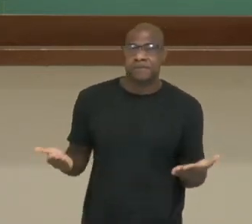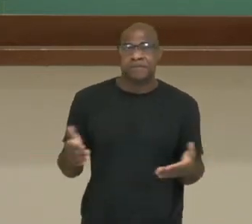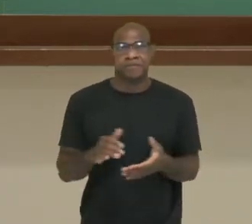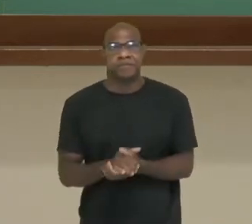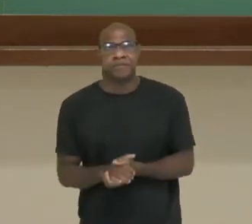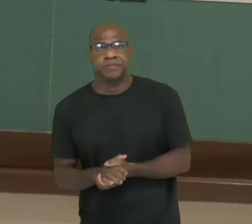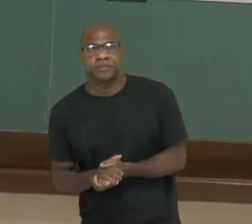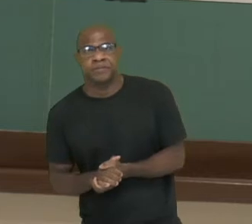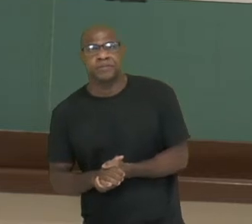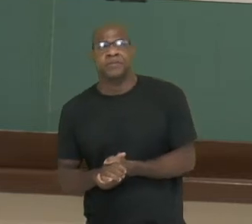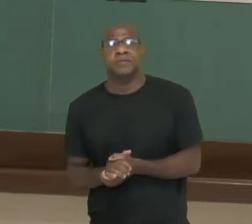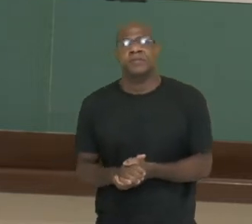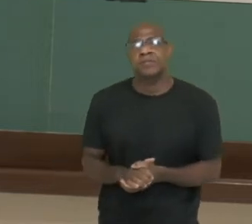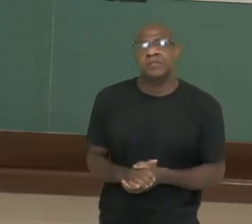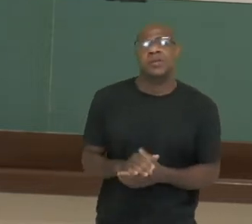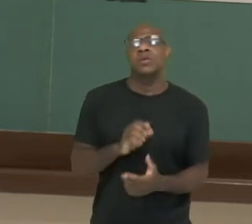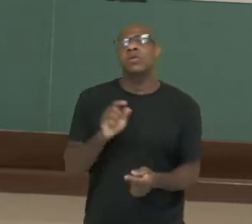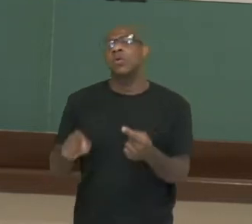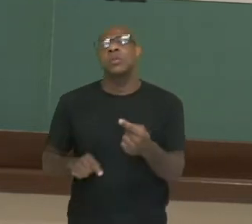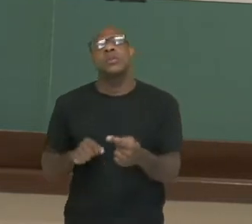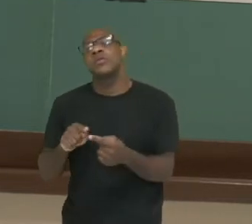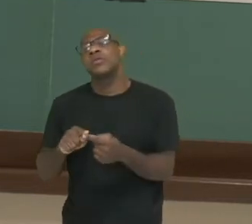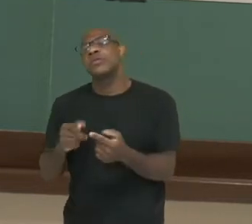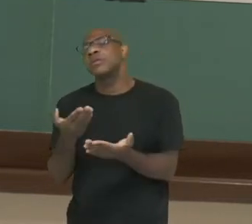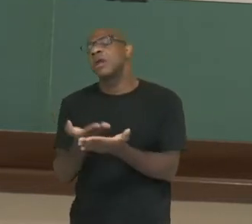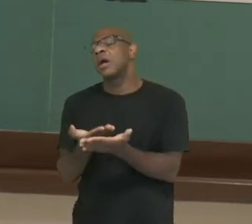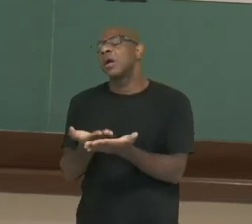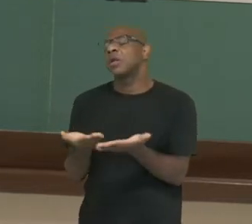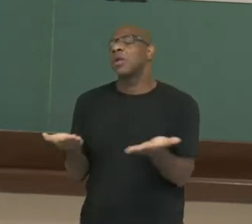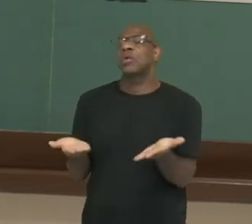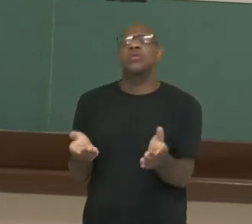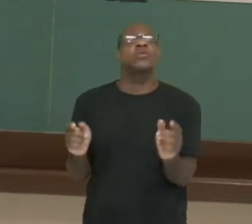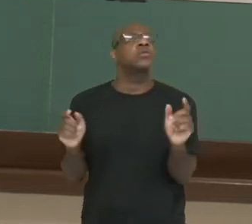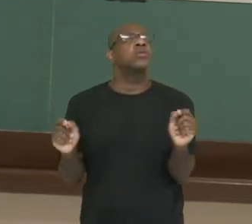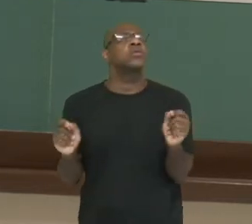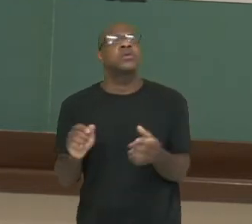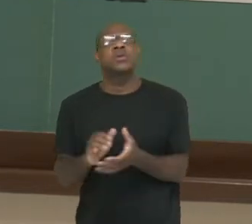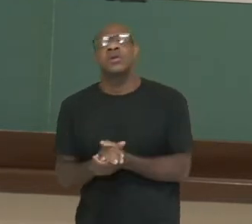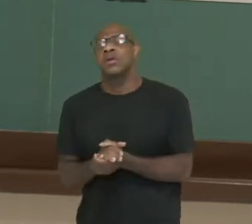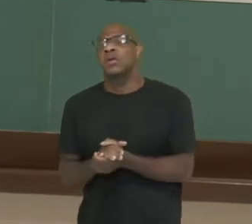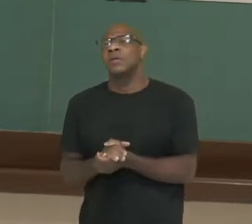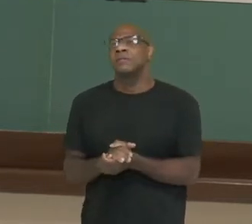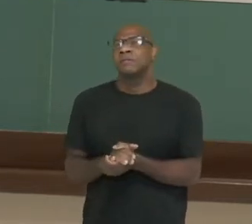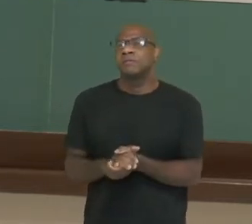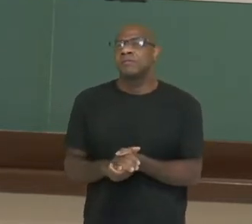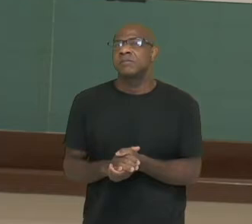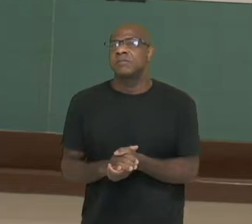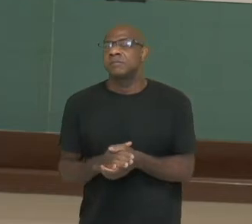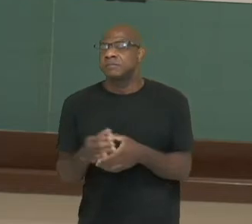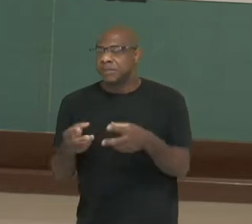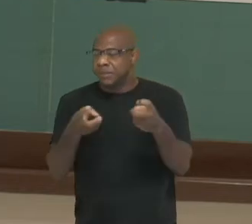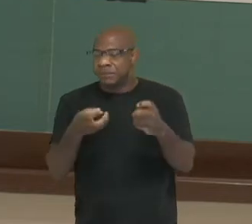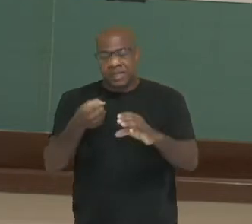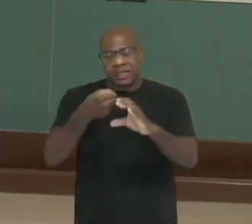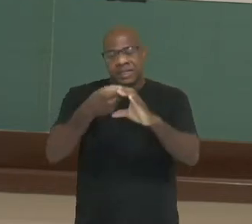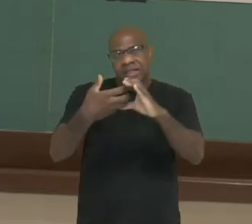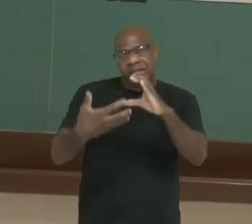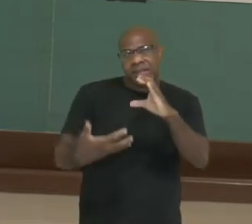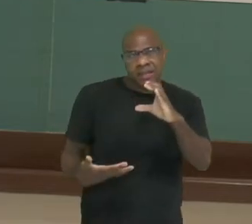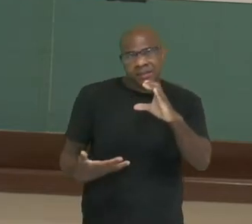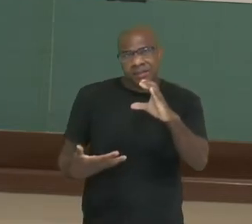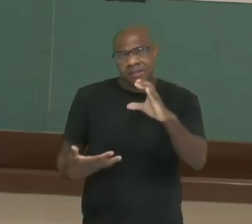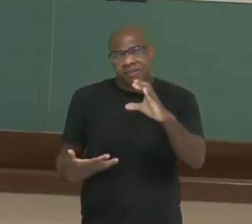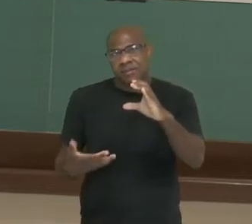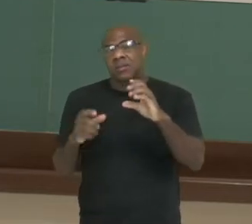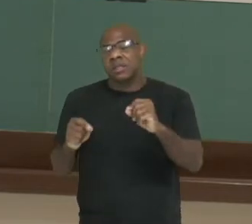lá! Então, os objetivos da nossa aula hoje, né? Conhecer as características do teatro épico. Então, a gente